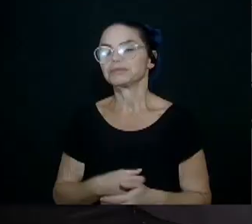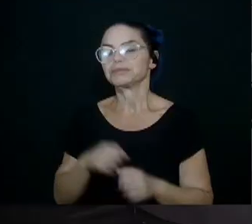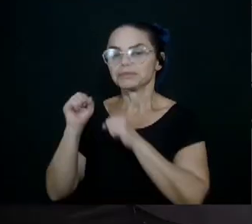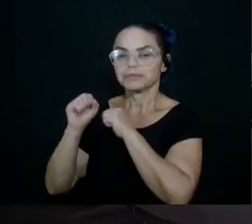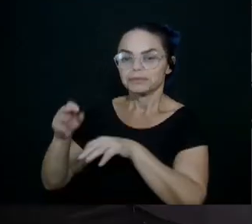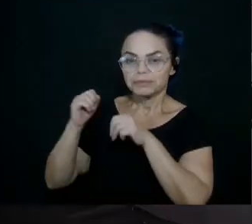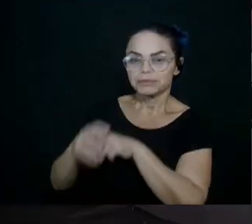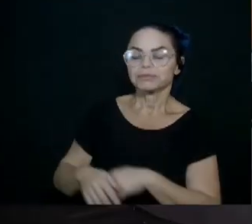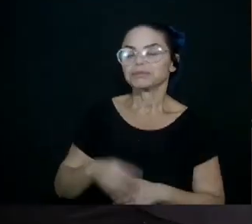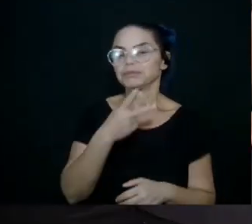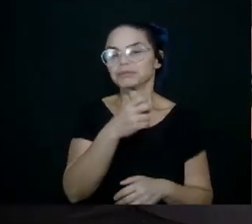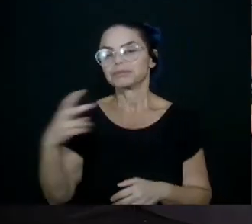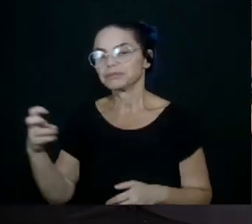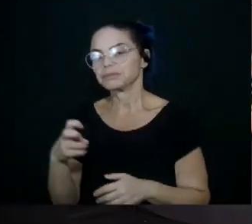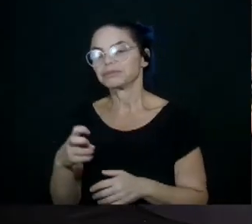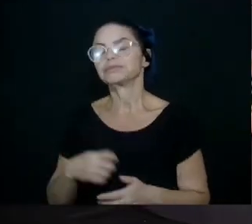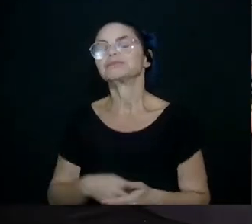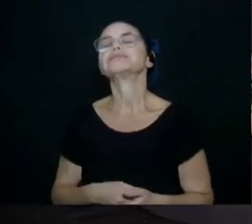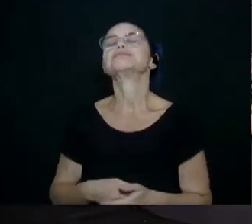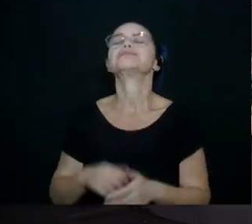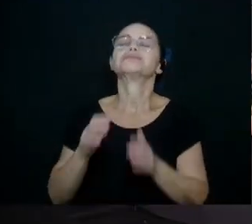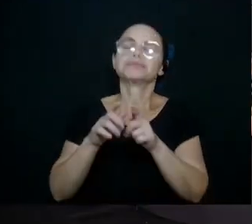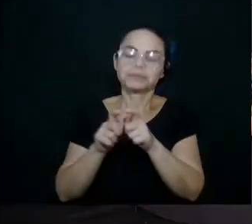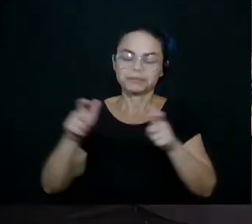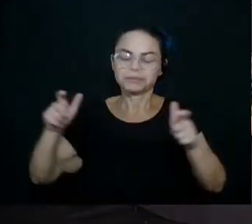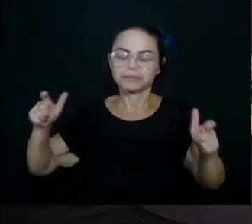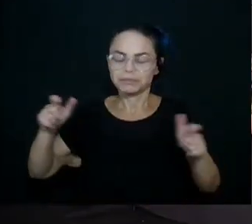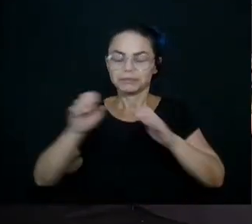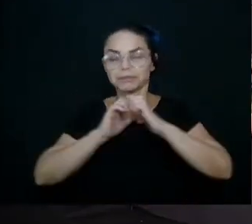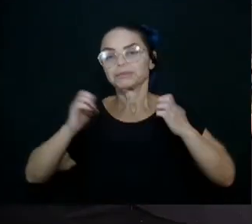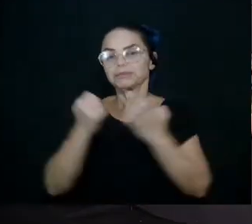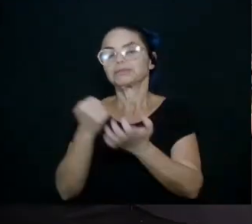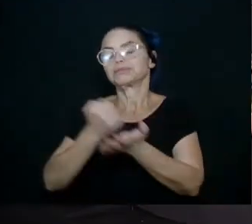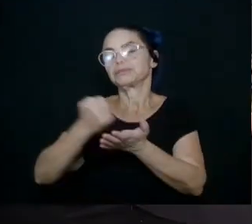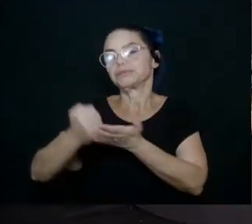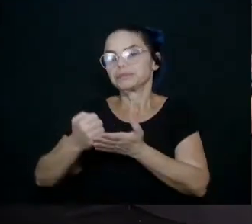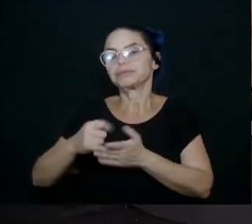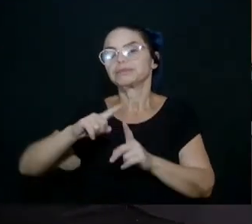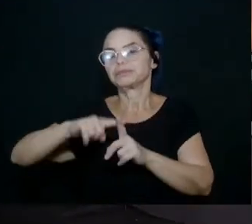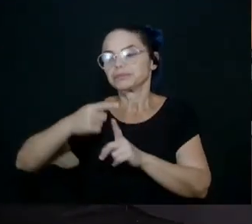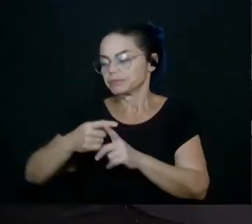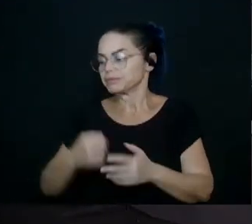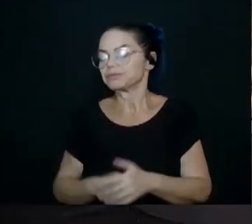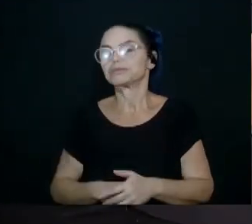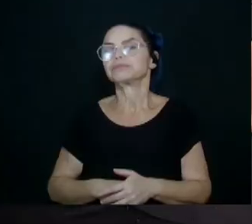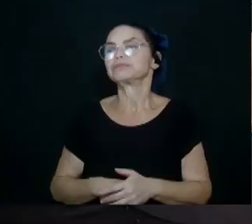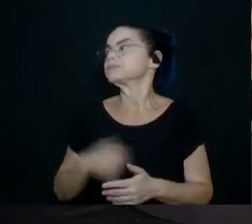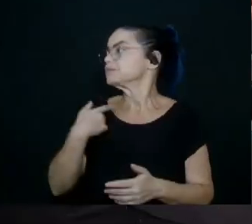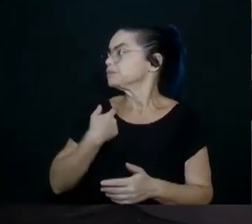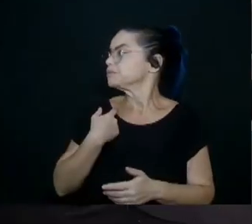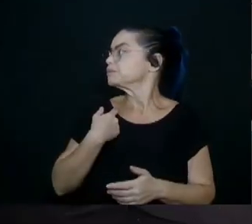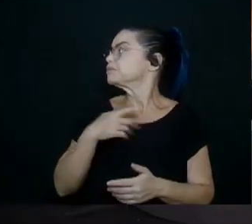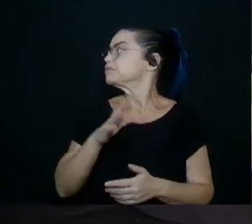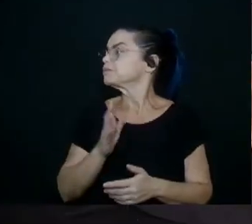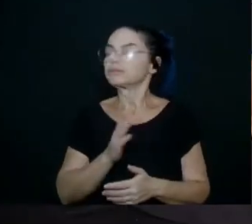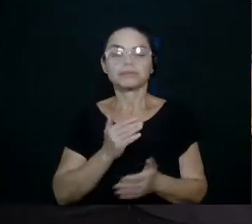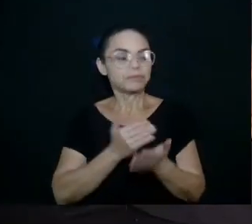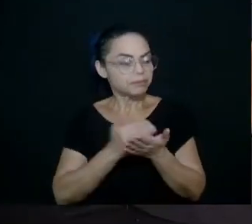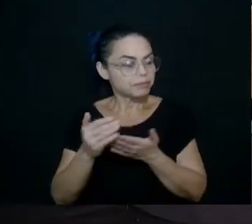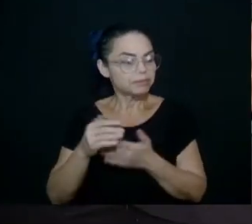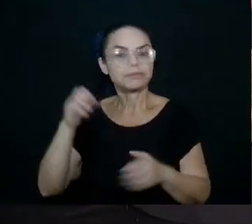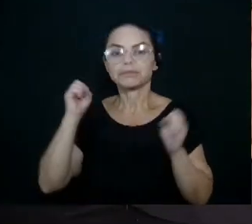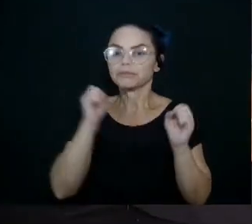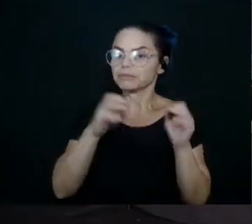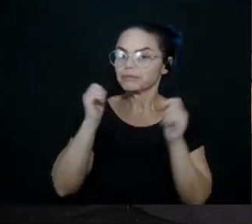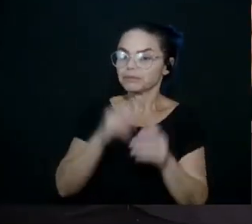aí eu realmente comecei a expandir a equipe. Sim. Contratei mais 2 barbeiros, recepcionista. Então, a partir de setembro de